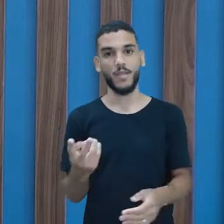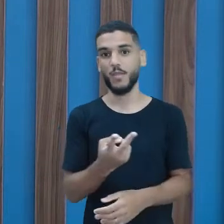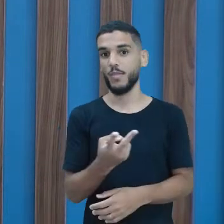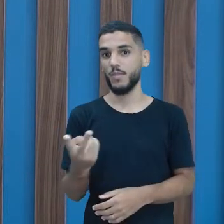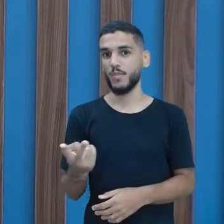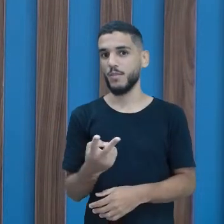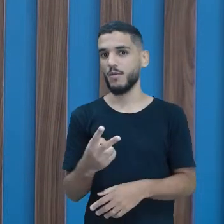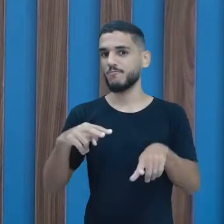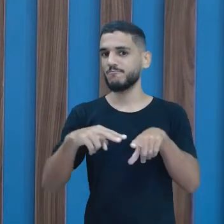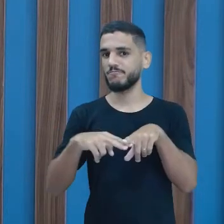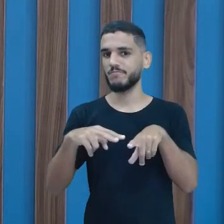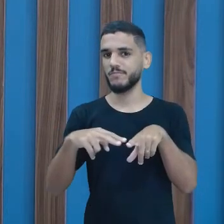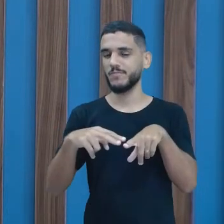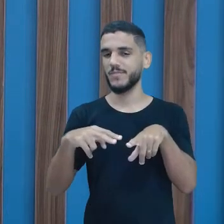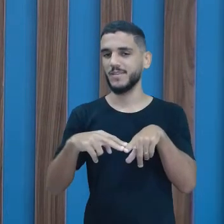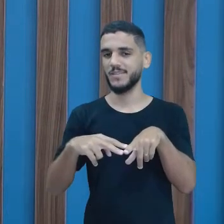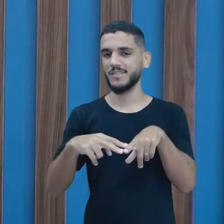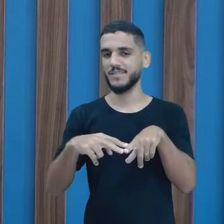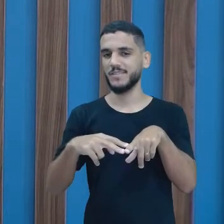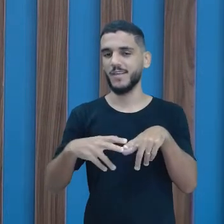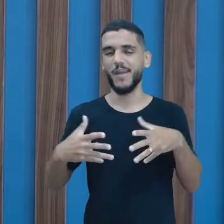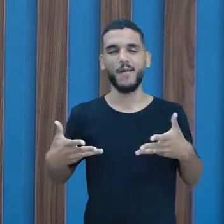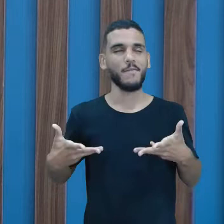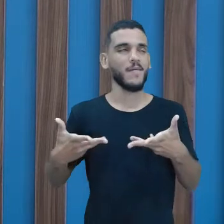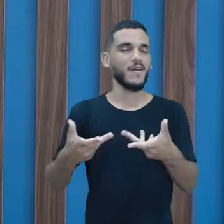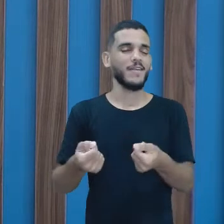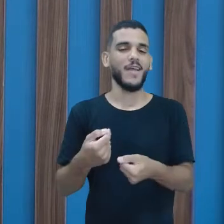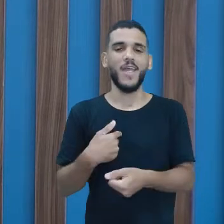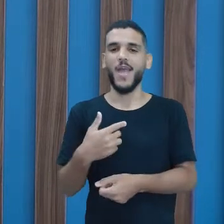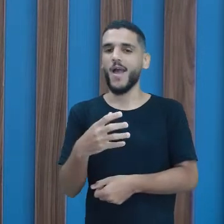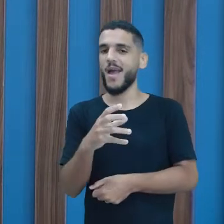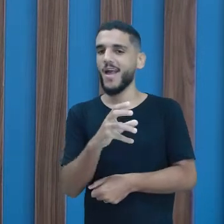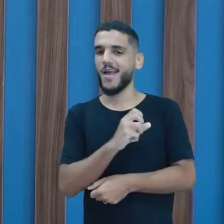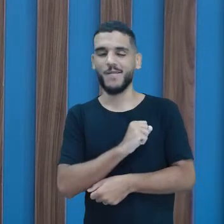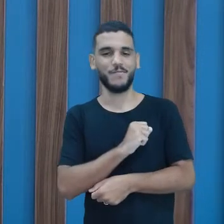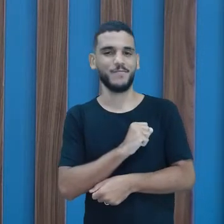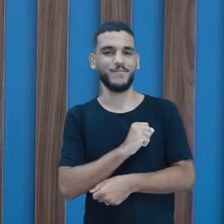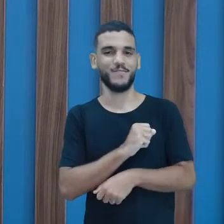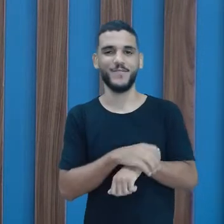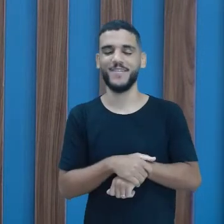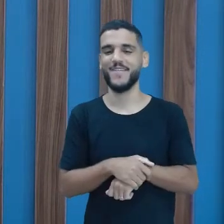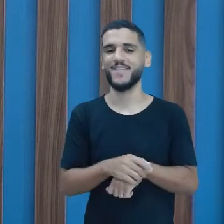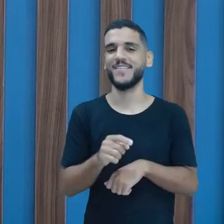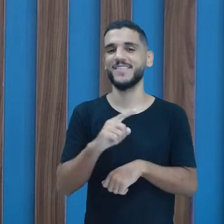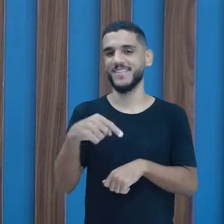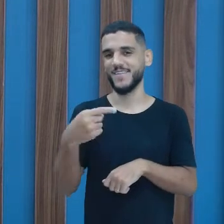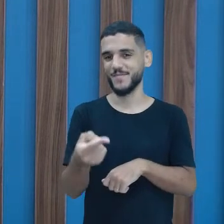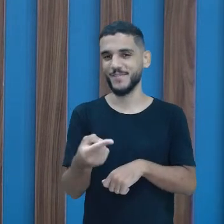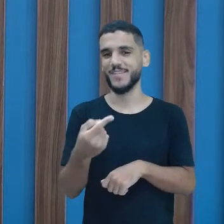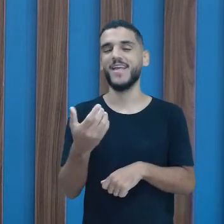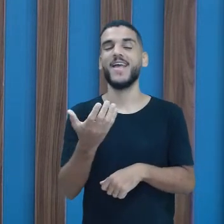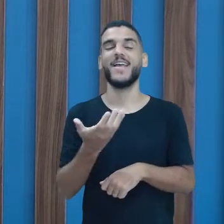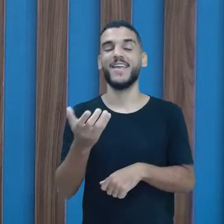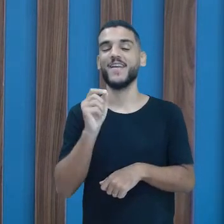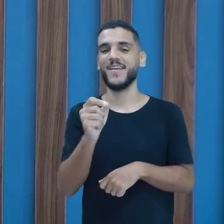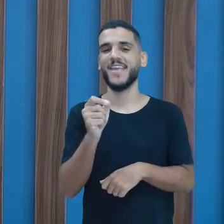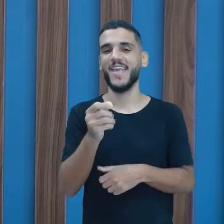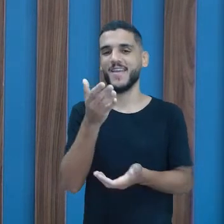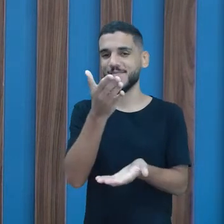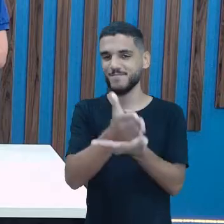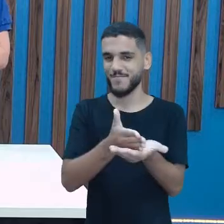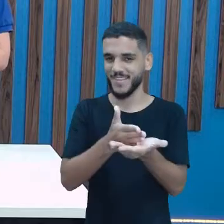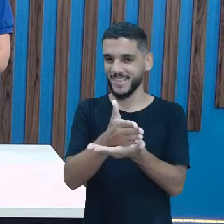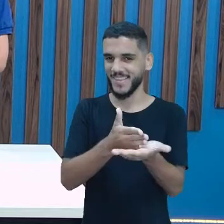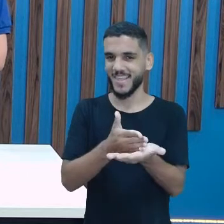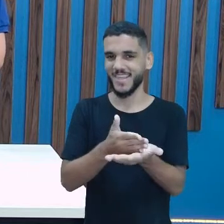pizzas maravilhosas. É o meu sabor favorito. Tá? Aí, depois, eu quero metade de cada uma. Metade